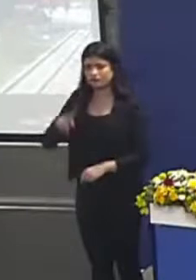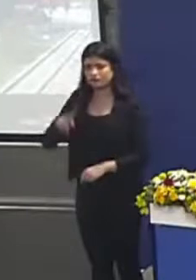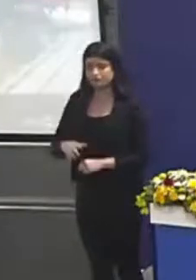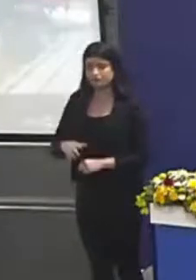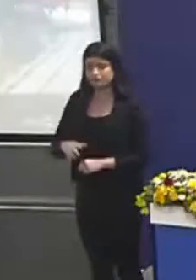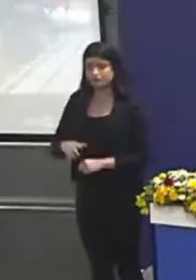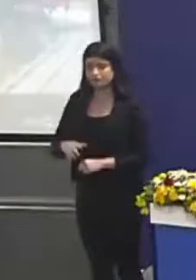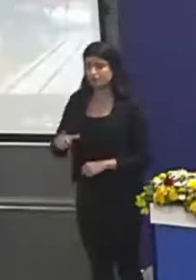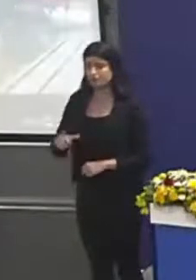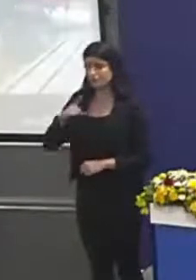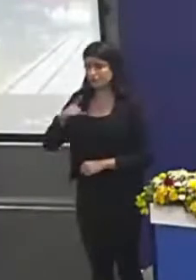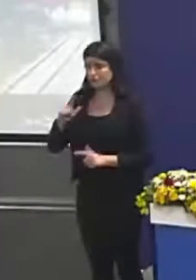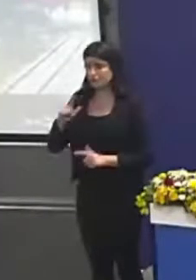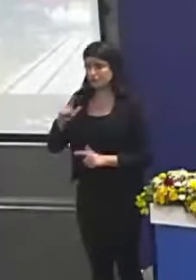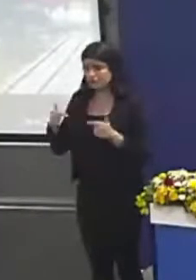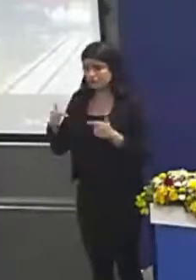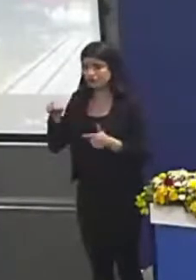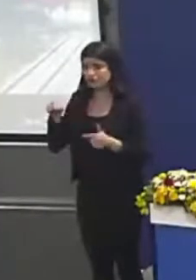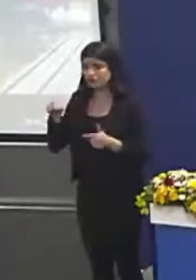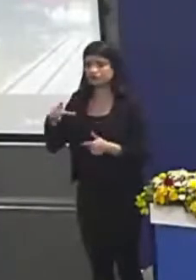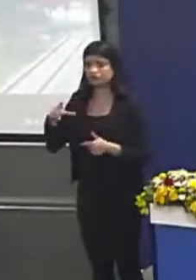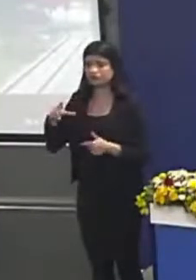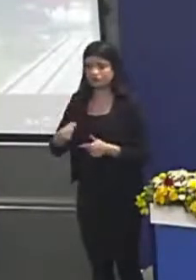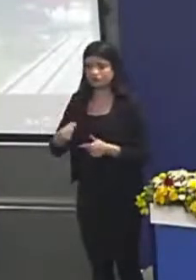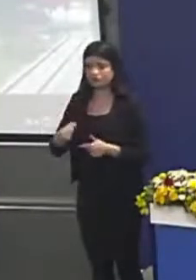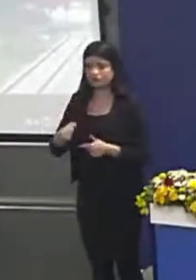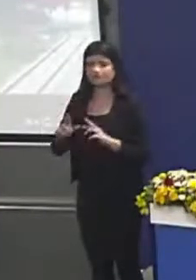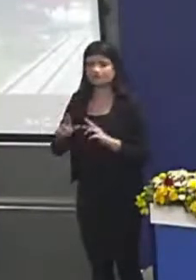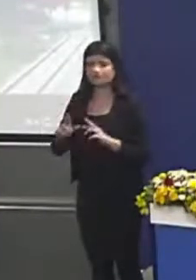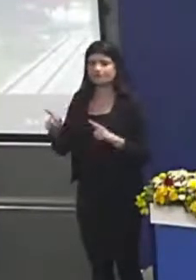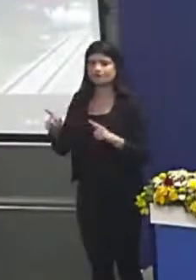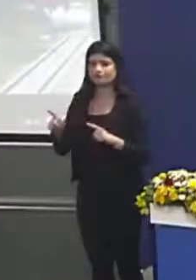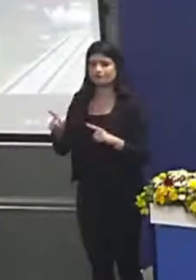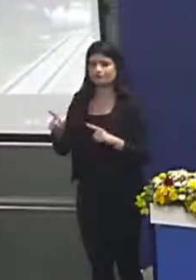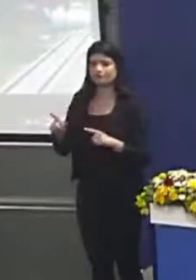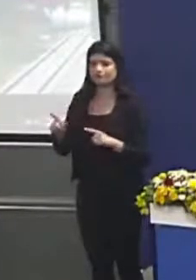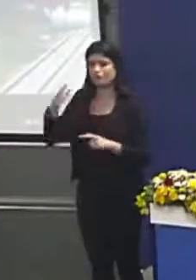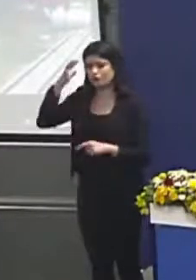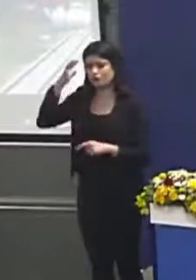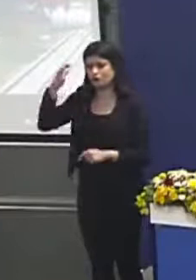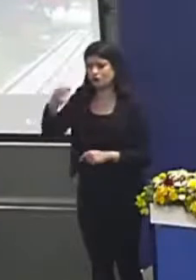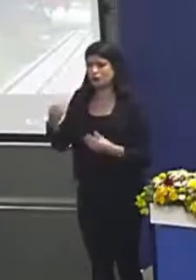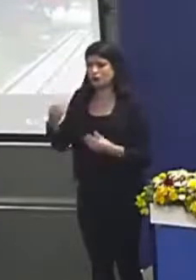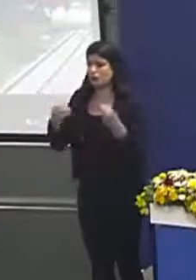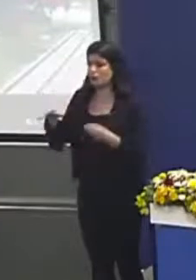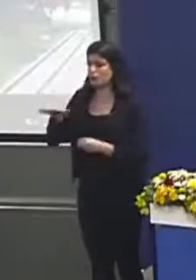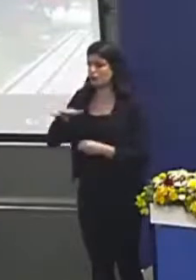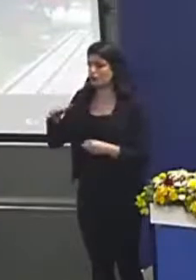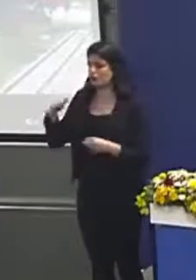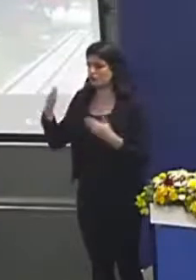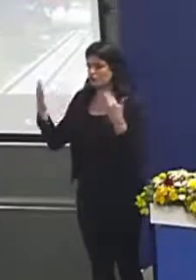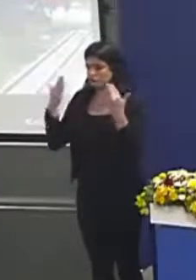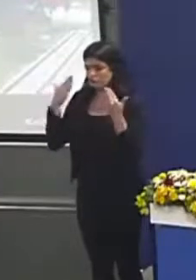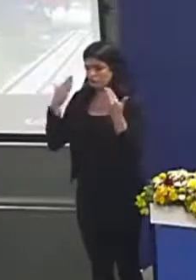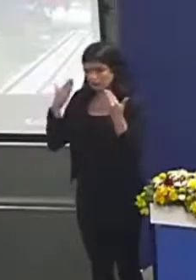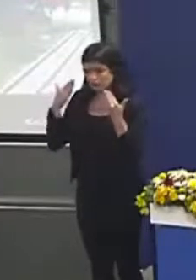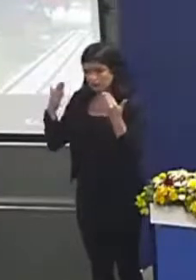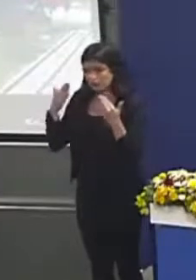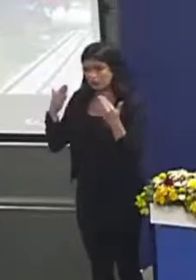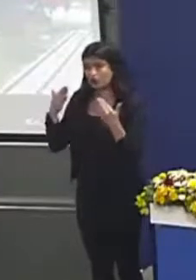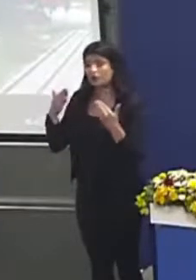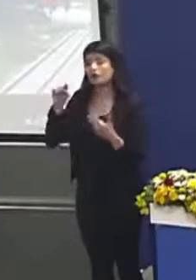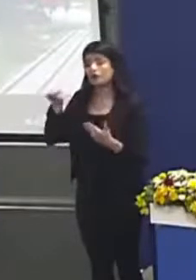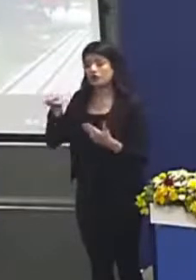Posicionamentos esses que fazem e fizeram a diferença naquilo que compreendemos pelo fazer psicológico, nesse que já